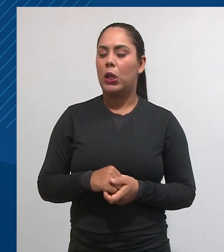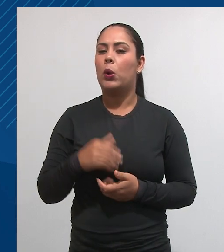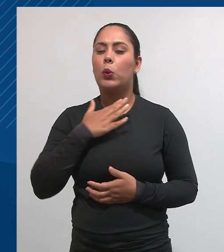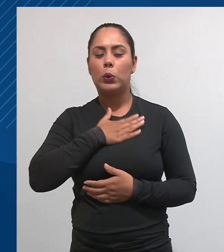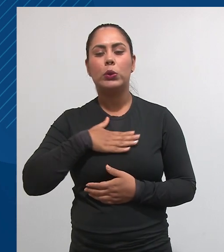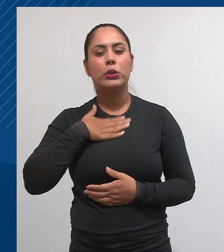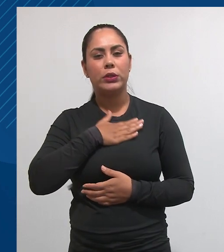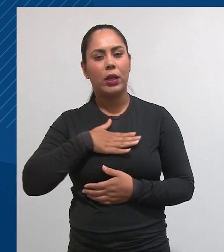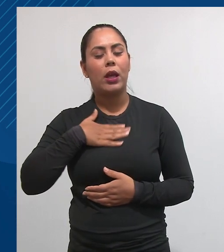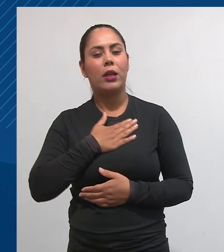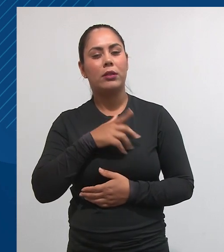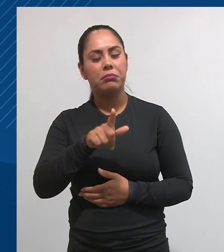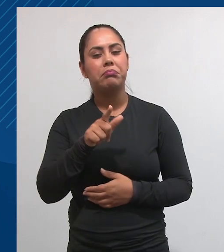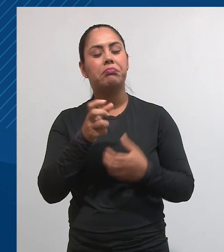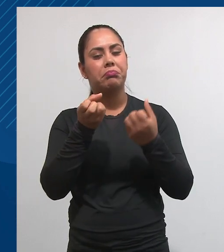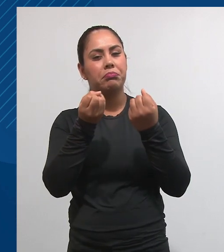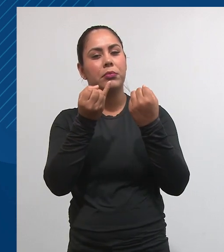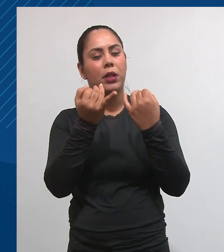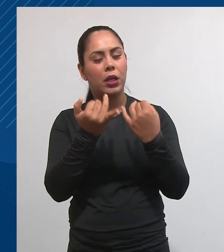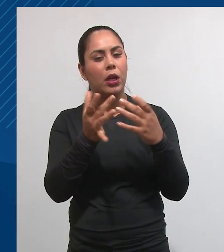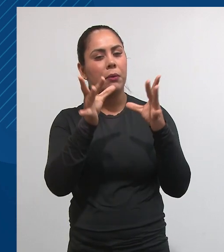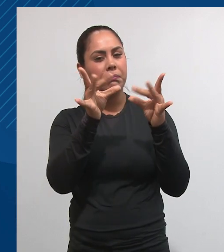muito dessa forma como ela